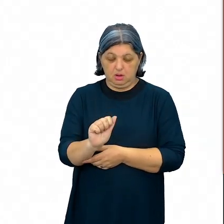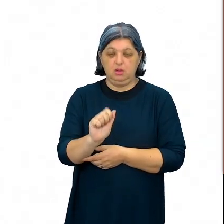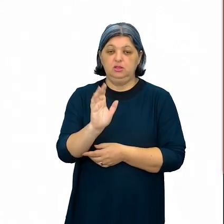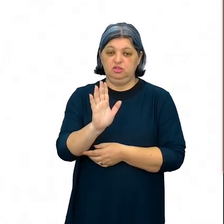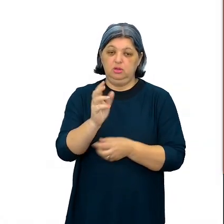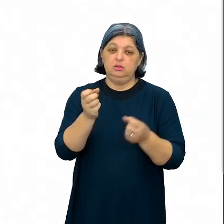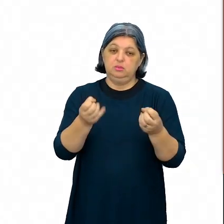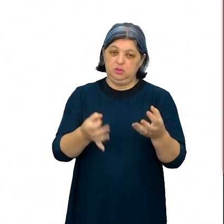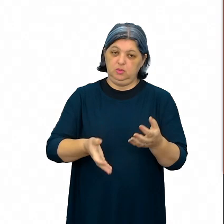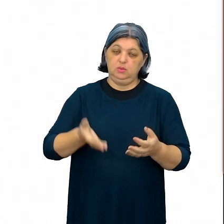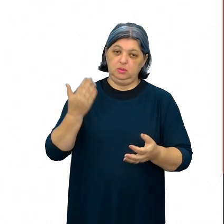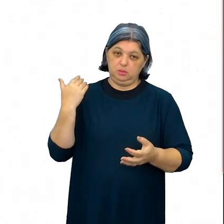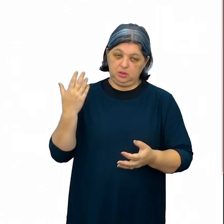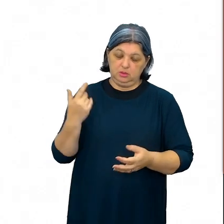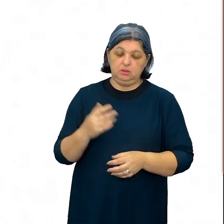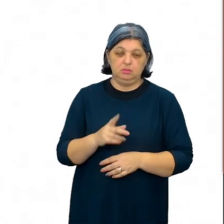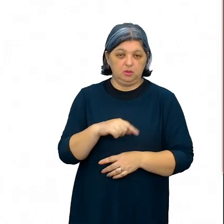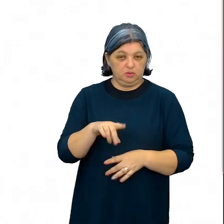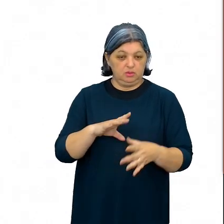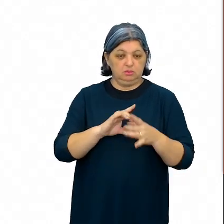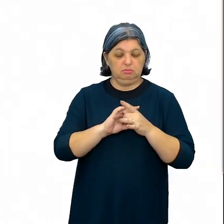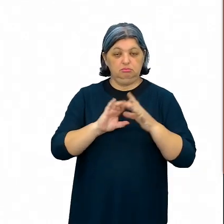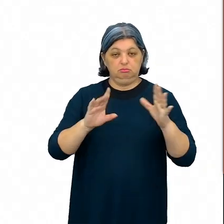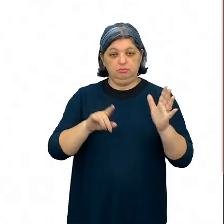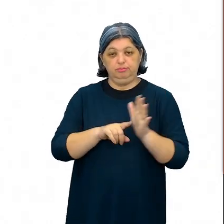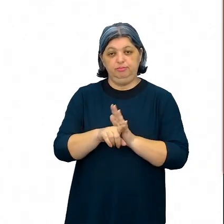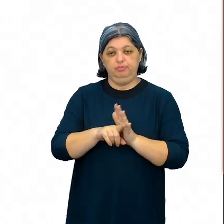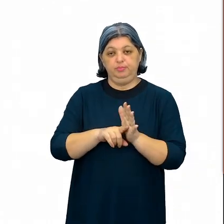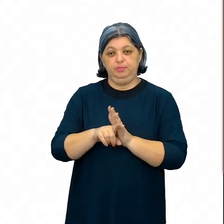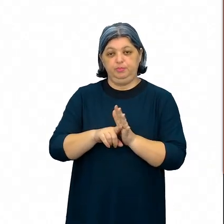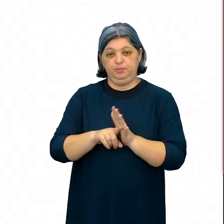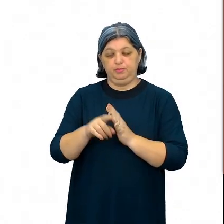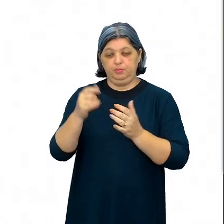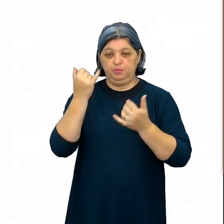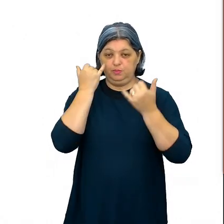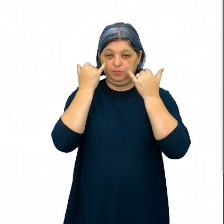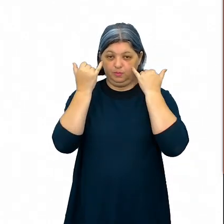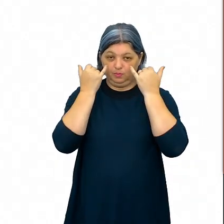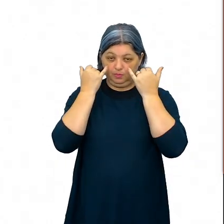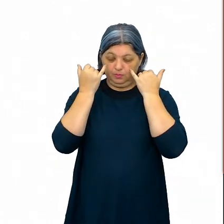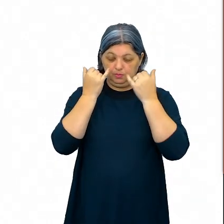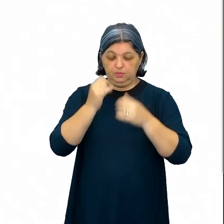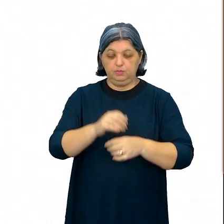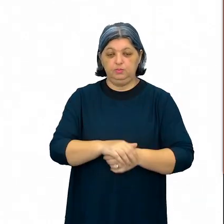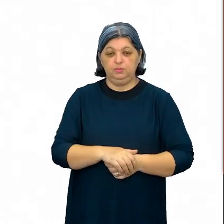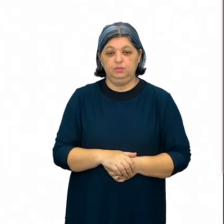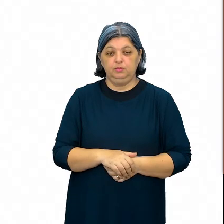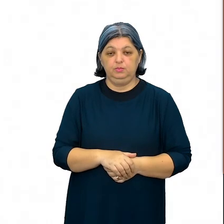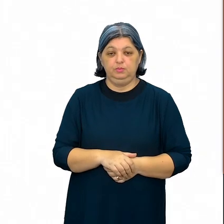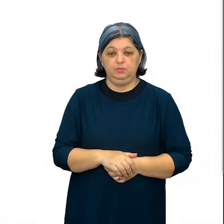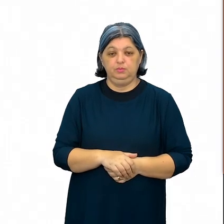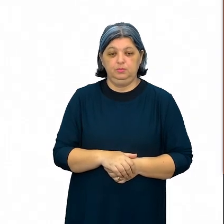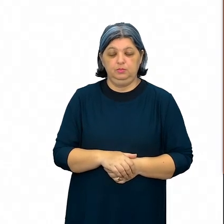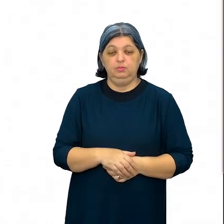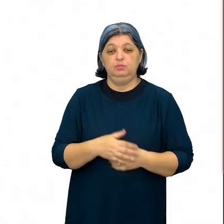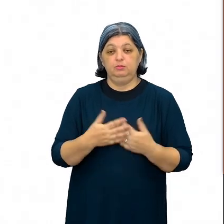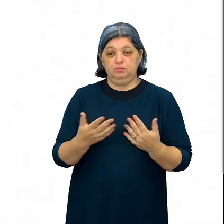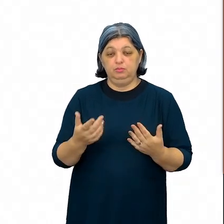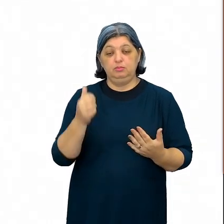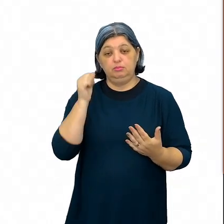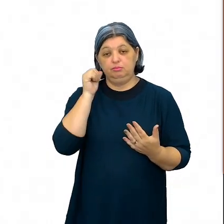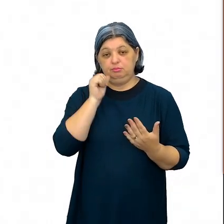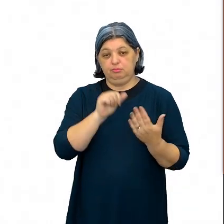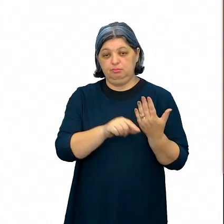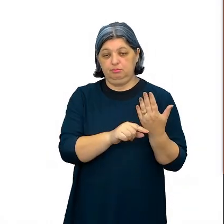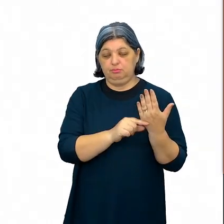né mas fiquem à vontade aí para buscar maiores informações Tá bem então a Débora bom ela ela